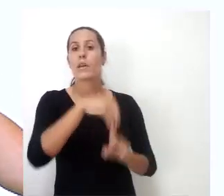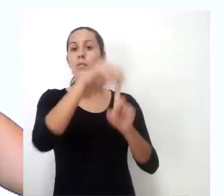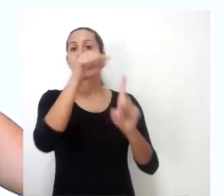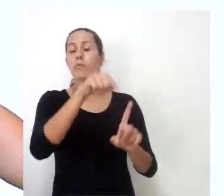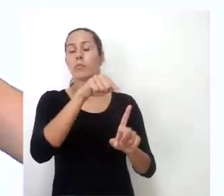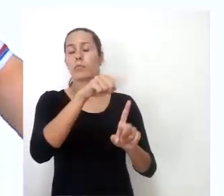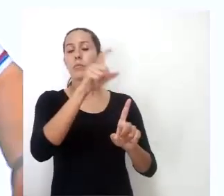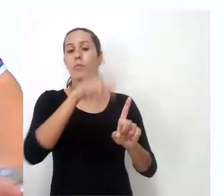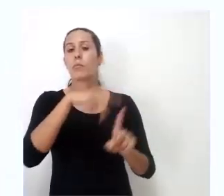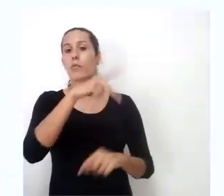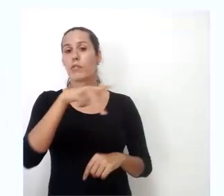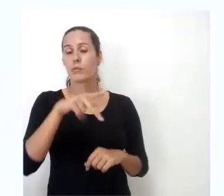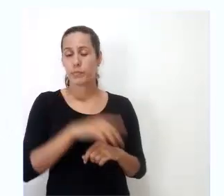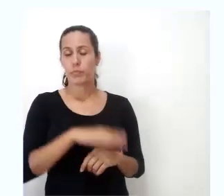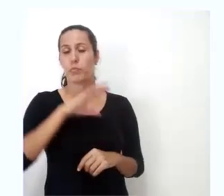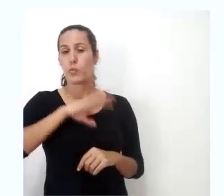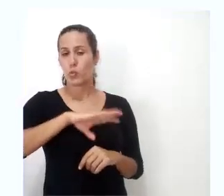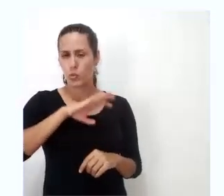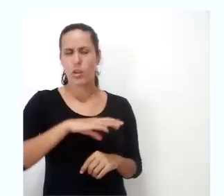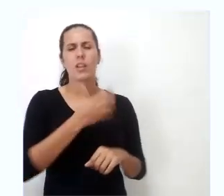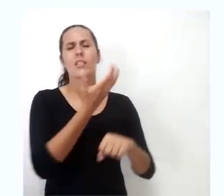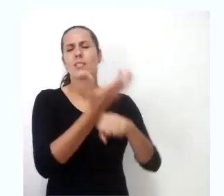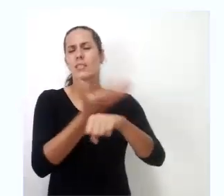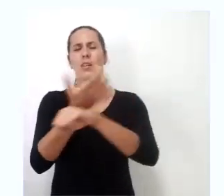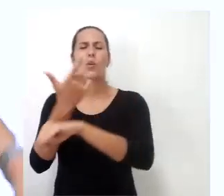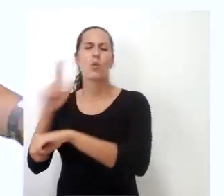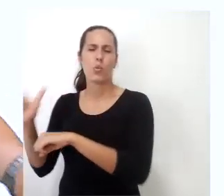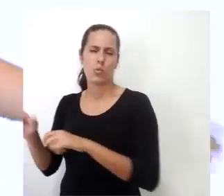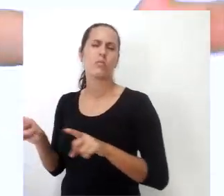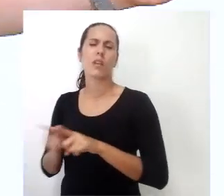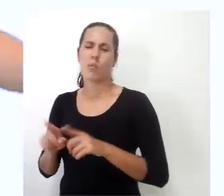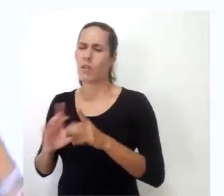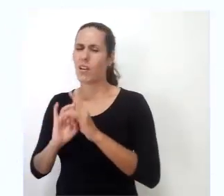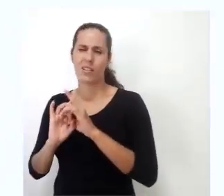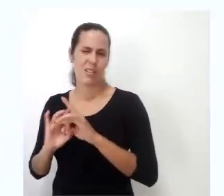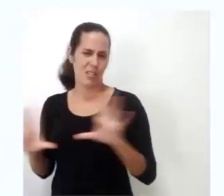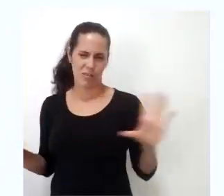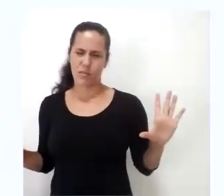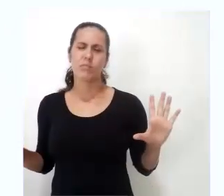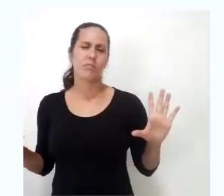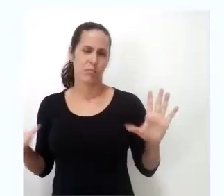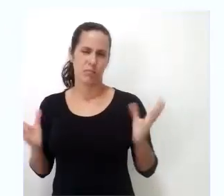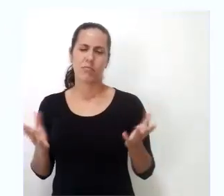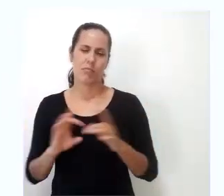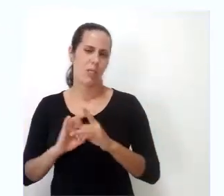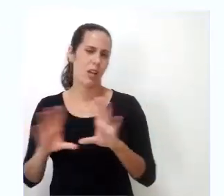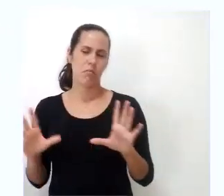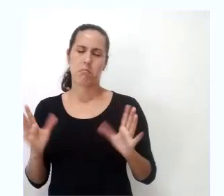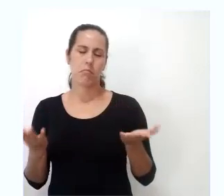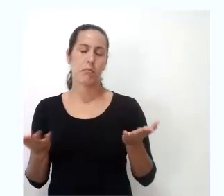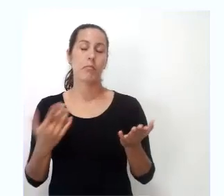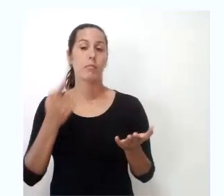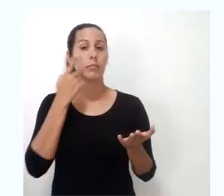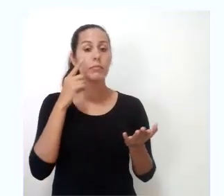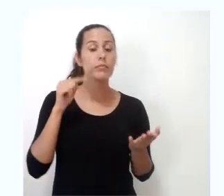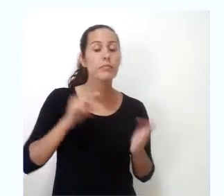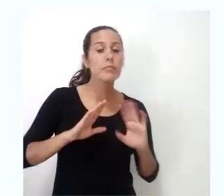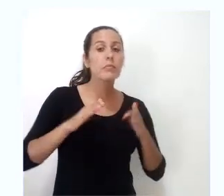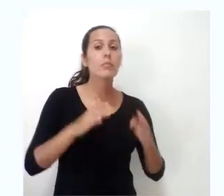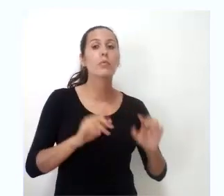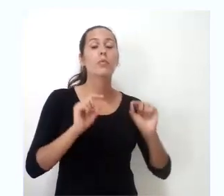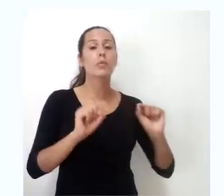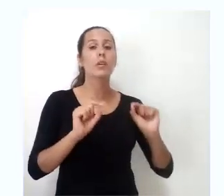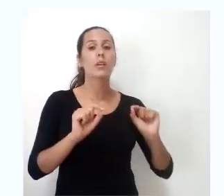língua portuguesa, mas claro que os de outros componentes também podem trabalhar justamente com isso, essa